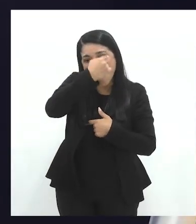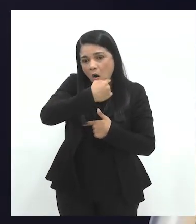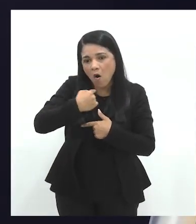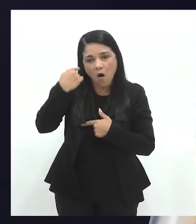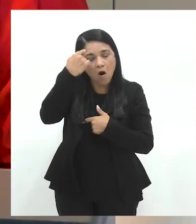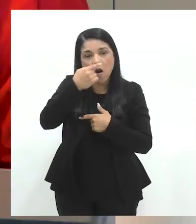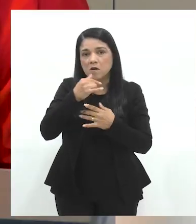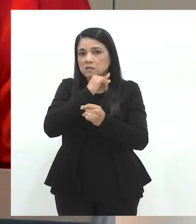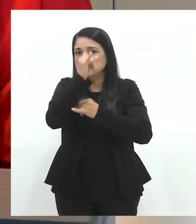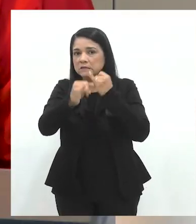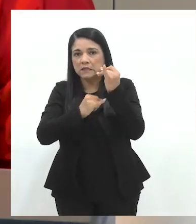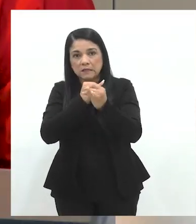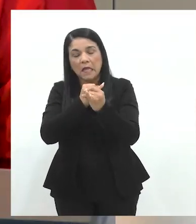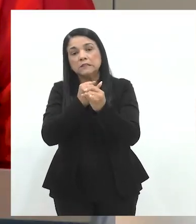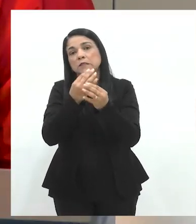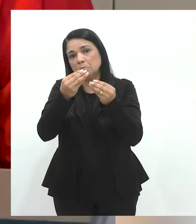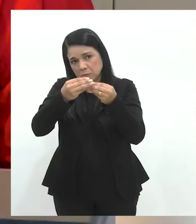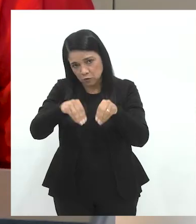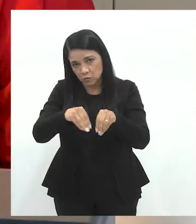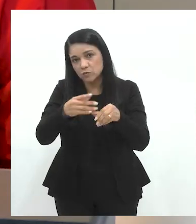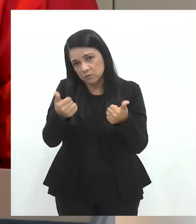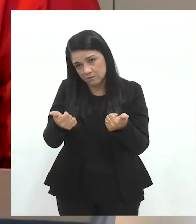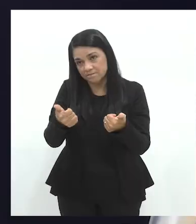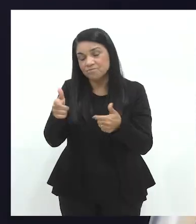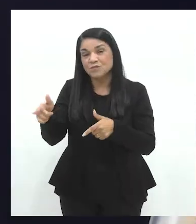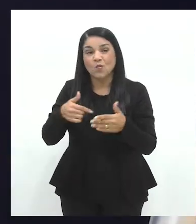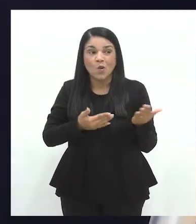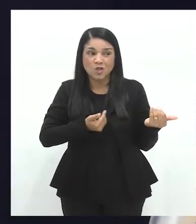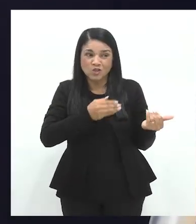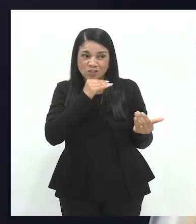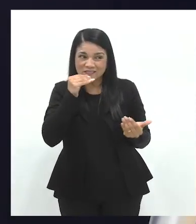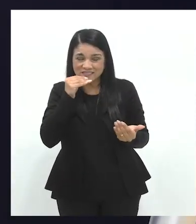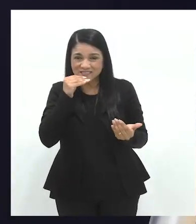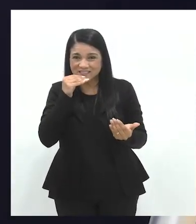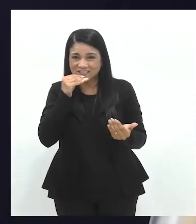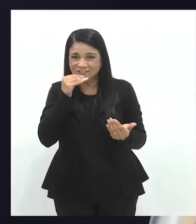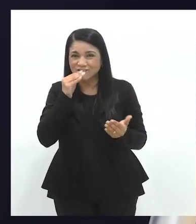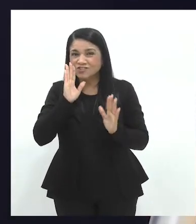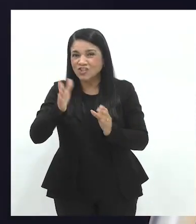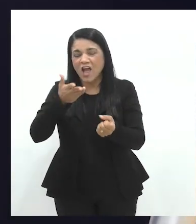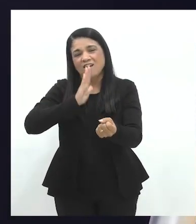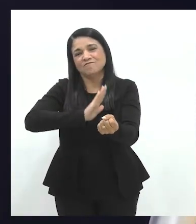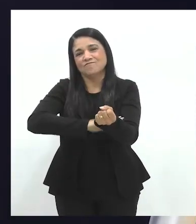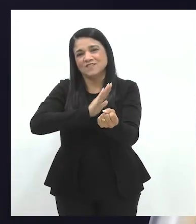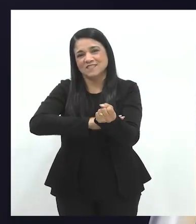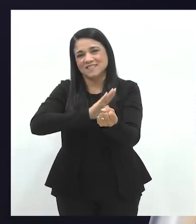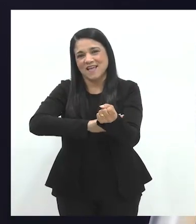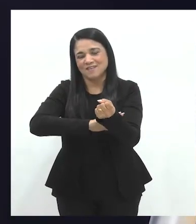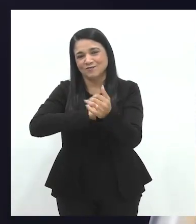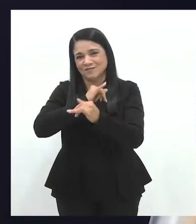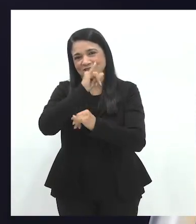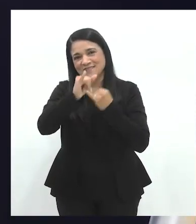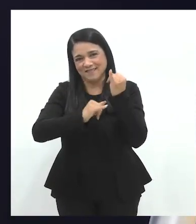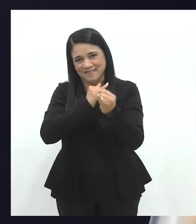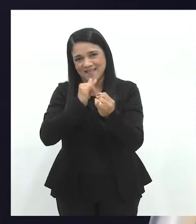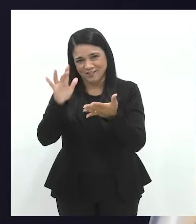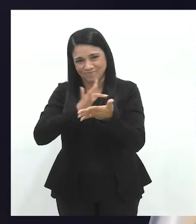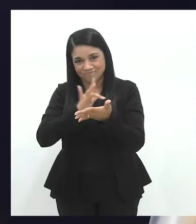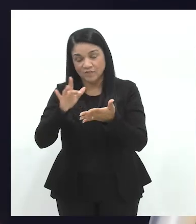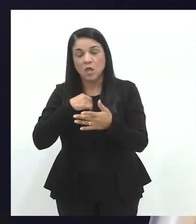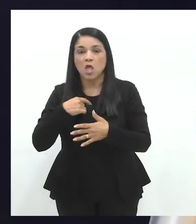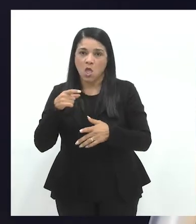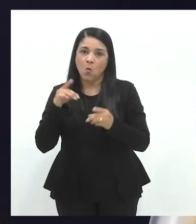tem nada que ajude aí. Para o É adolescente prejudicial. chegar nessa fase, ele já está viciado na tela. Sim, Eu